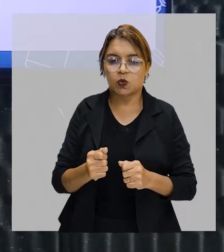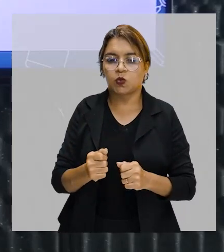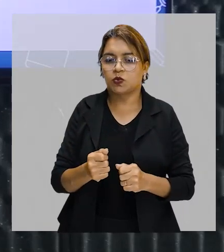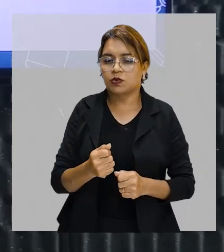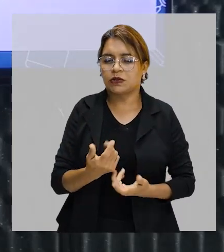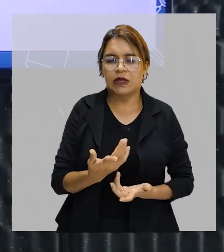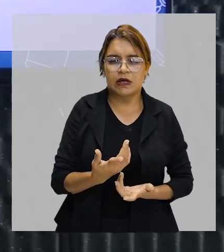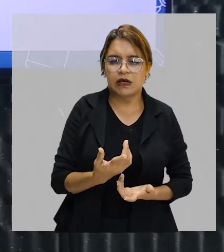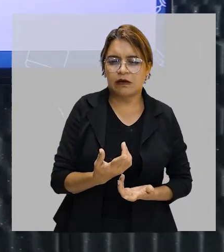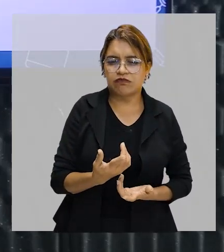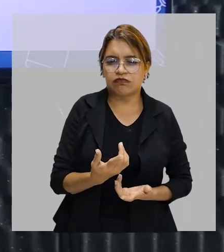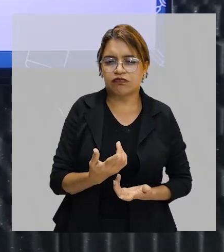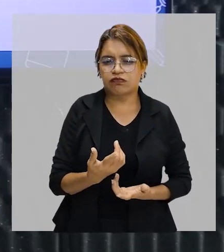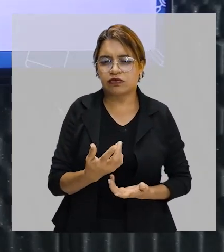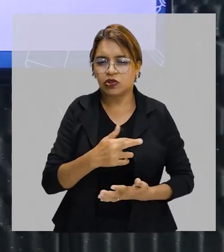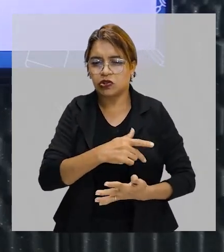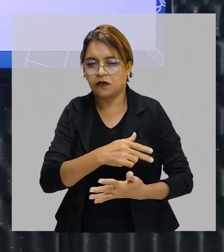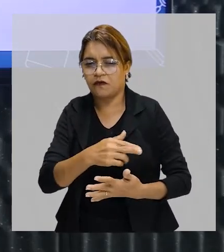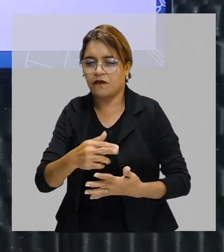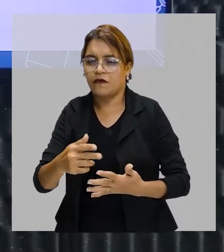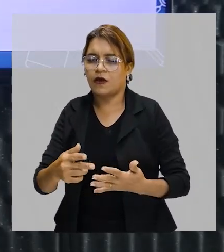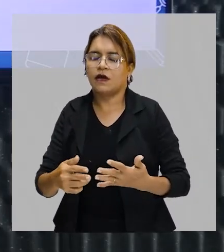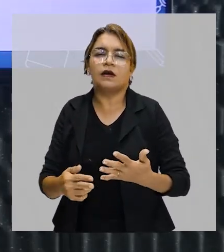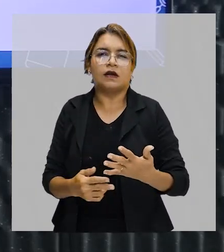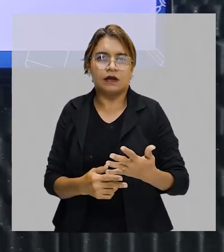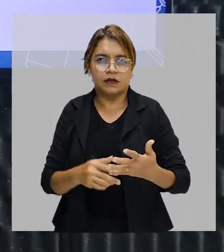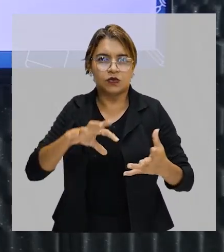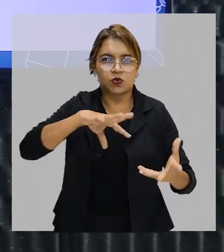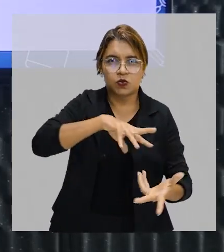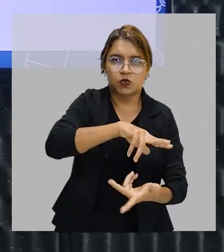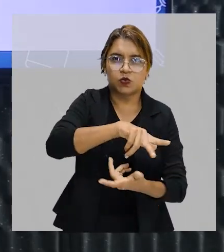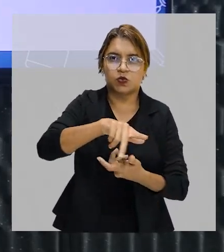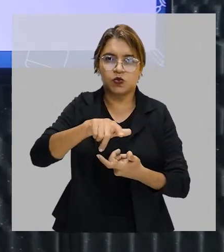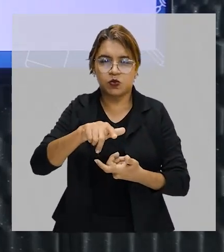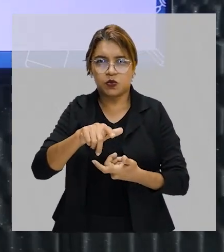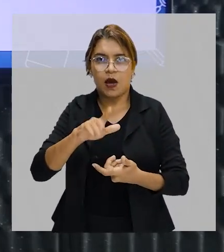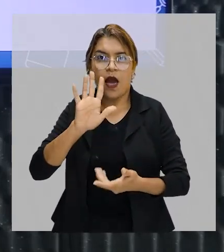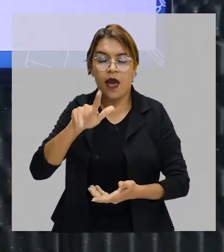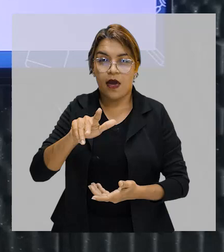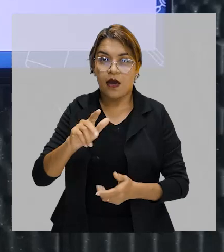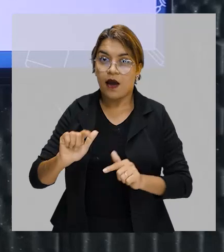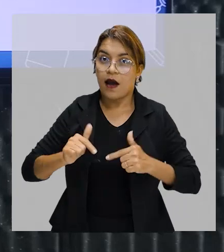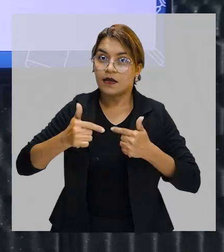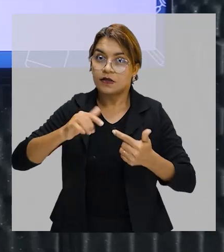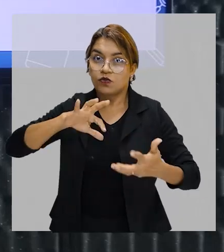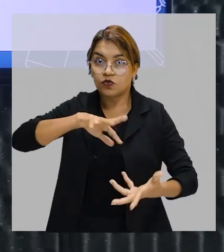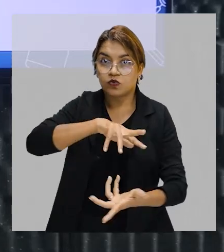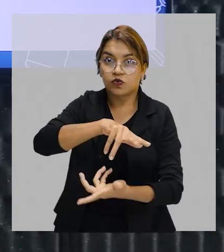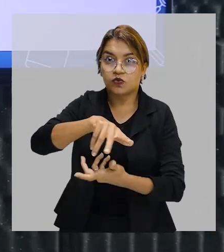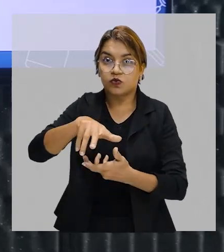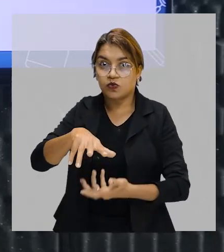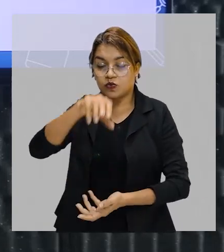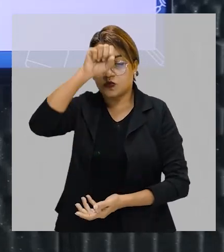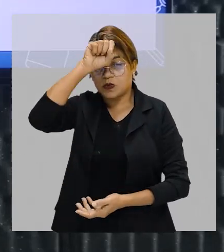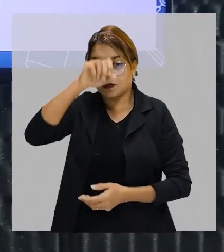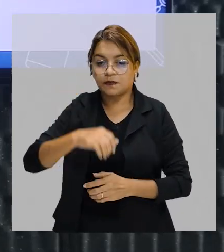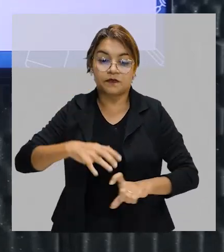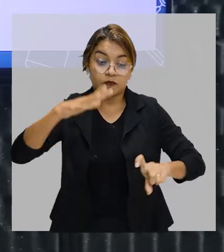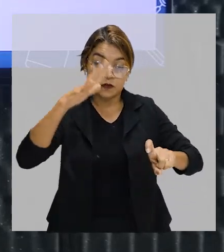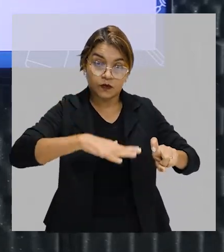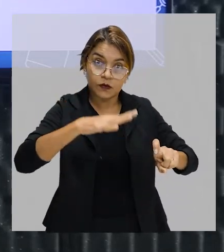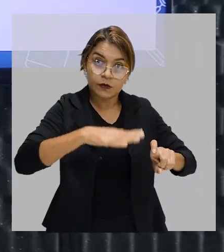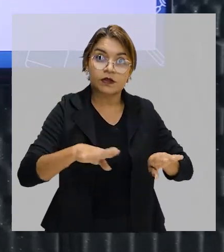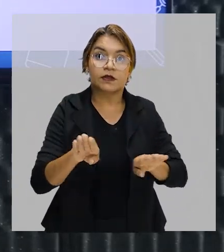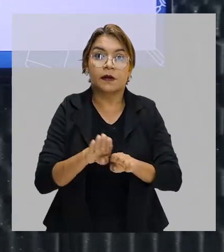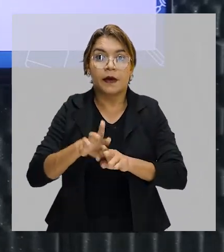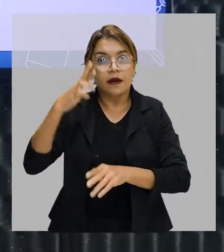universo pode ser explicado pela interferência, pela ação sobrenatural. Os mitos e as religiões,